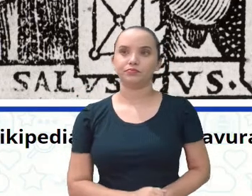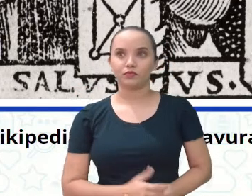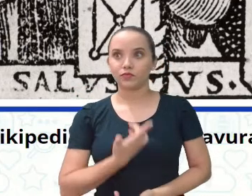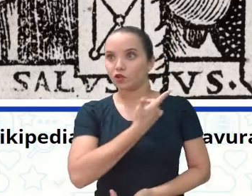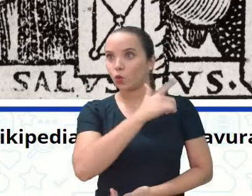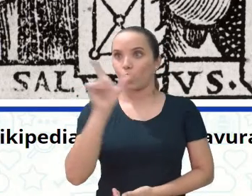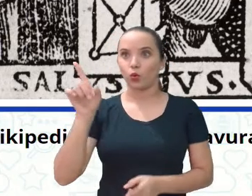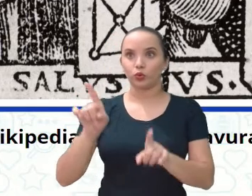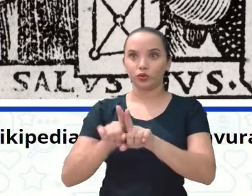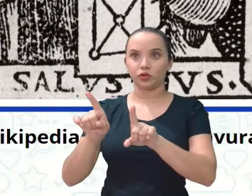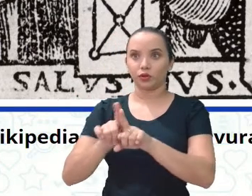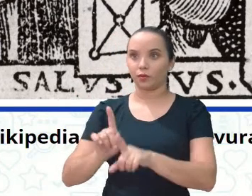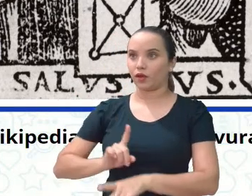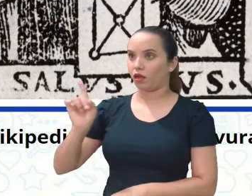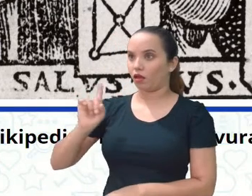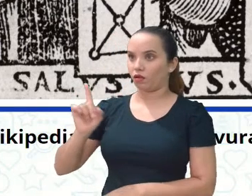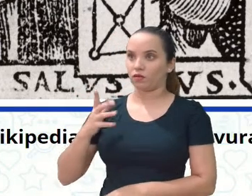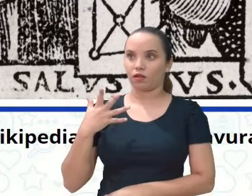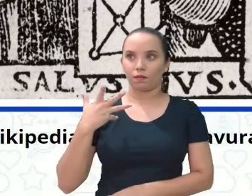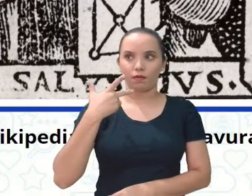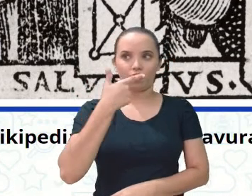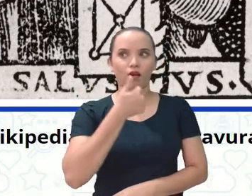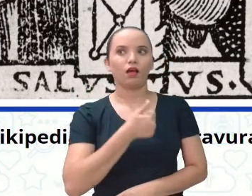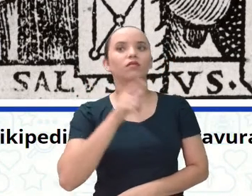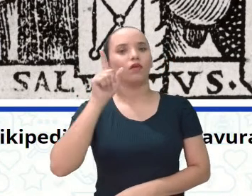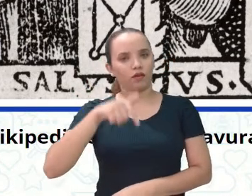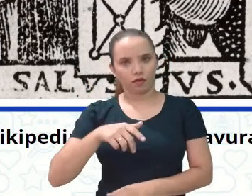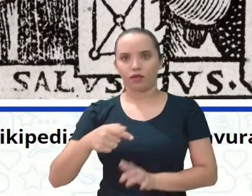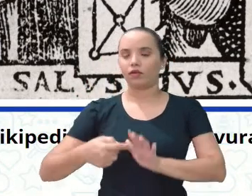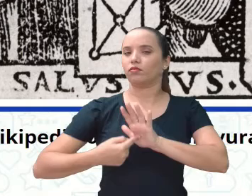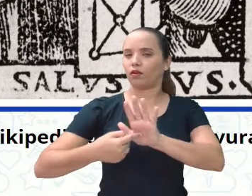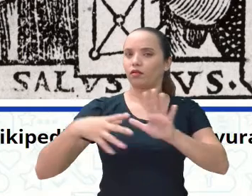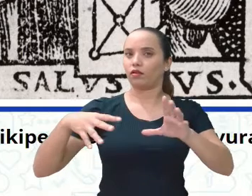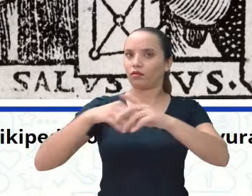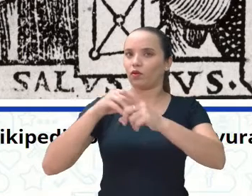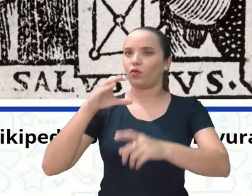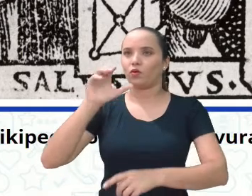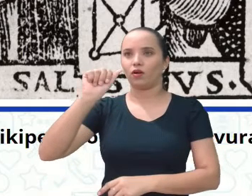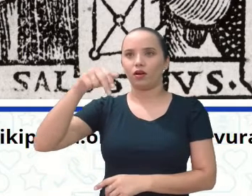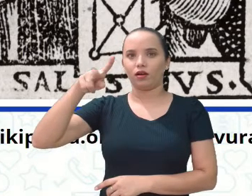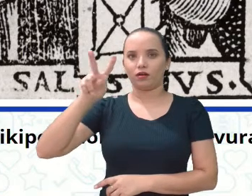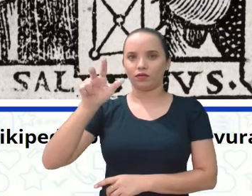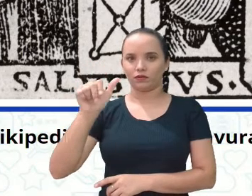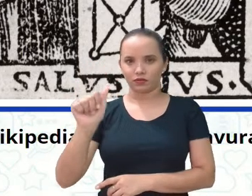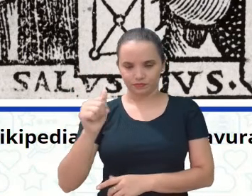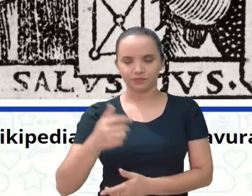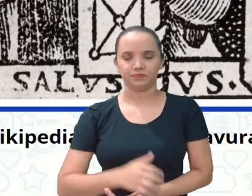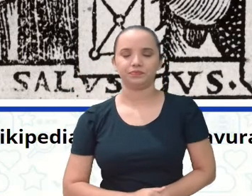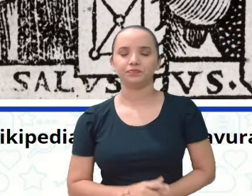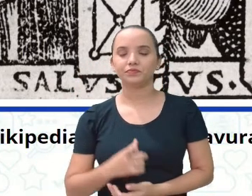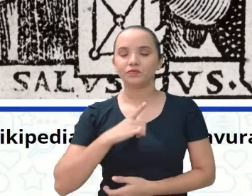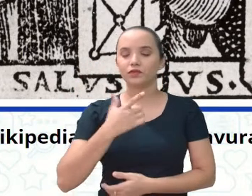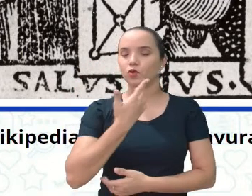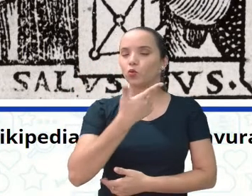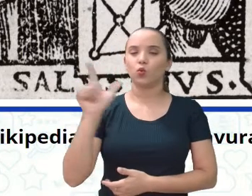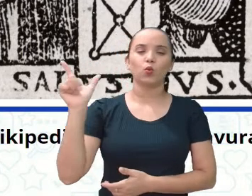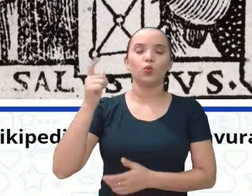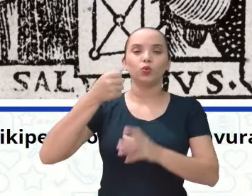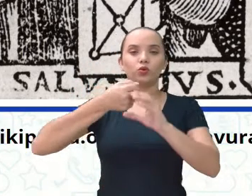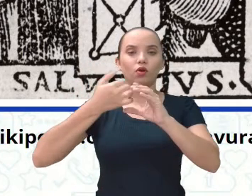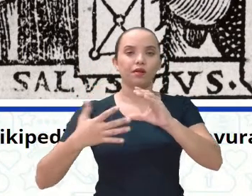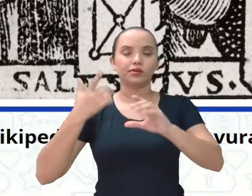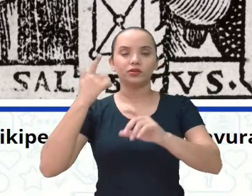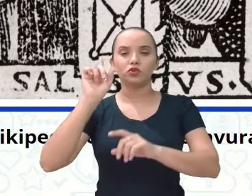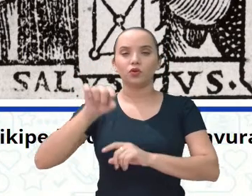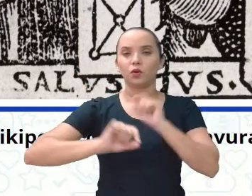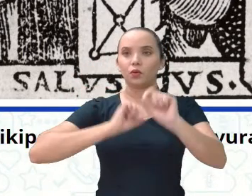Outra aqui também maravilhosa que o Canva traz pra gente, né? Então, outra característica dessa técnica